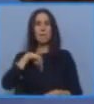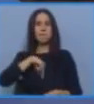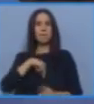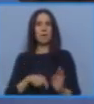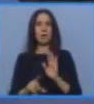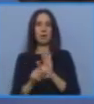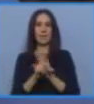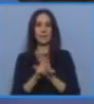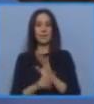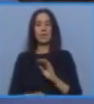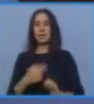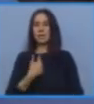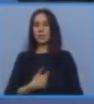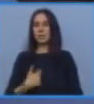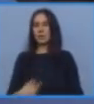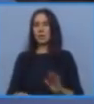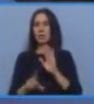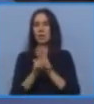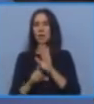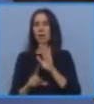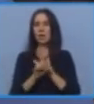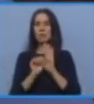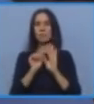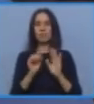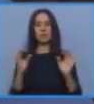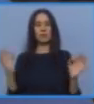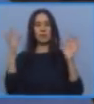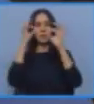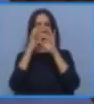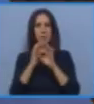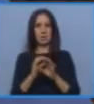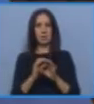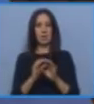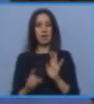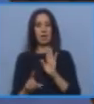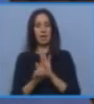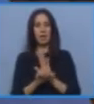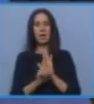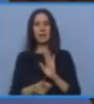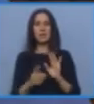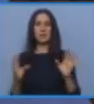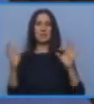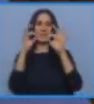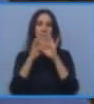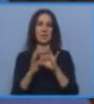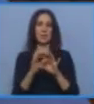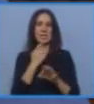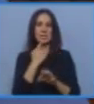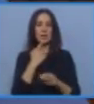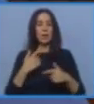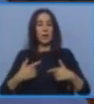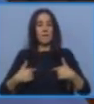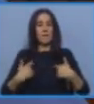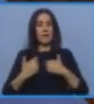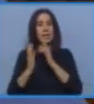é a lei do Espírito Santo. É a lei que é o Espírito Santo. Isto é o próprio